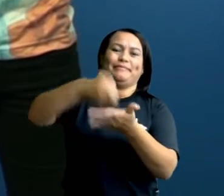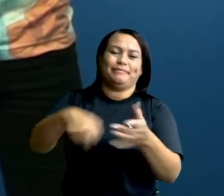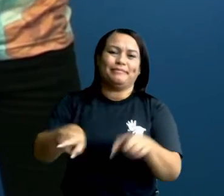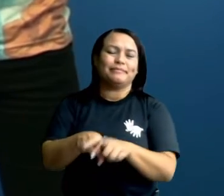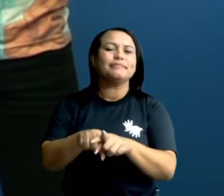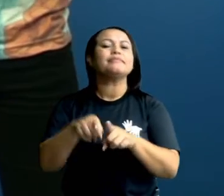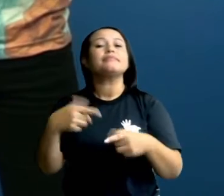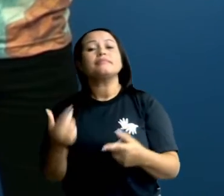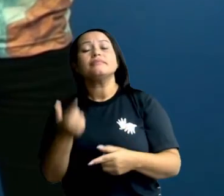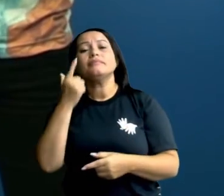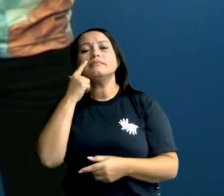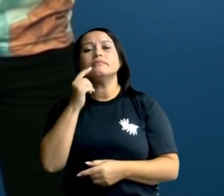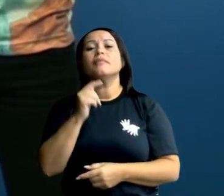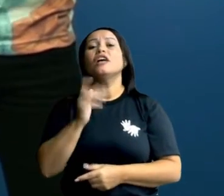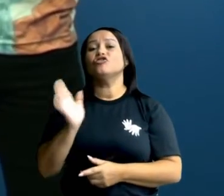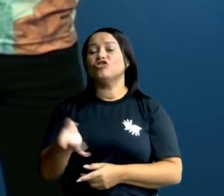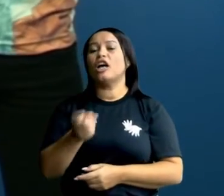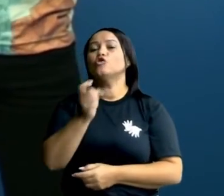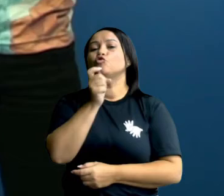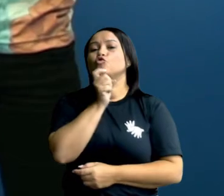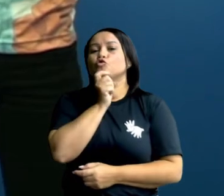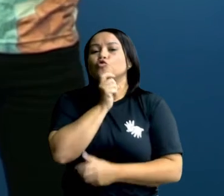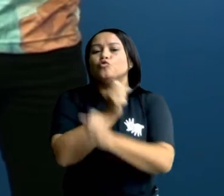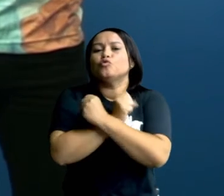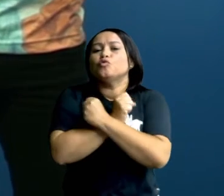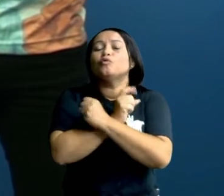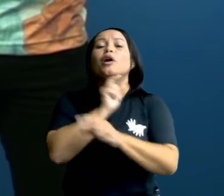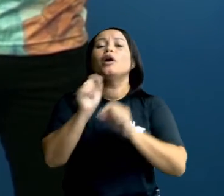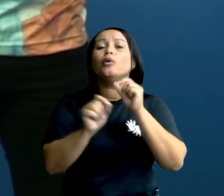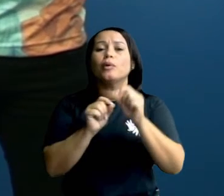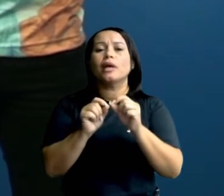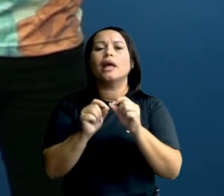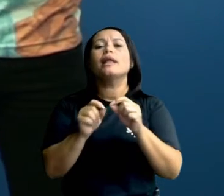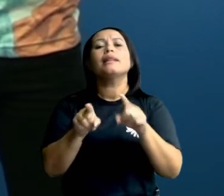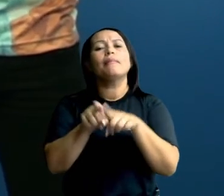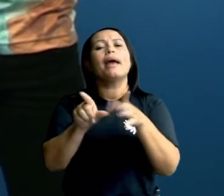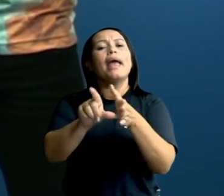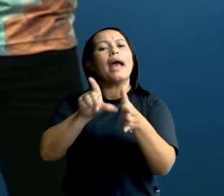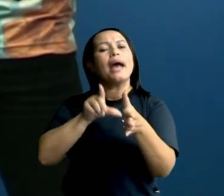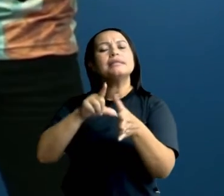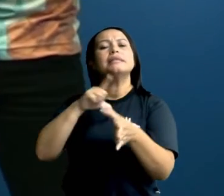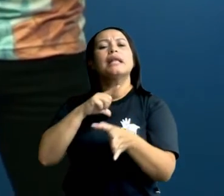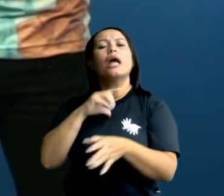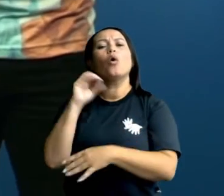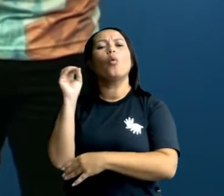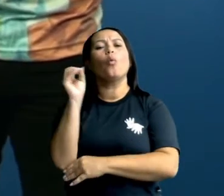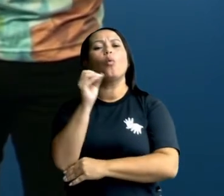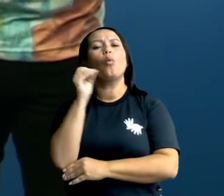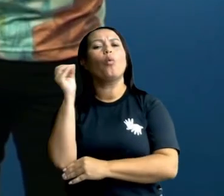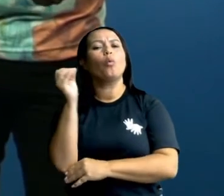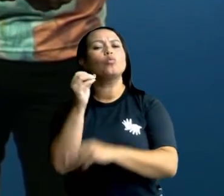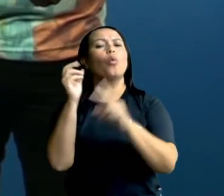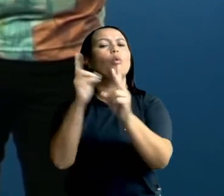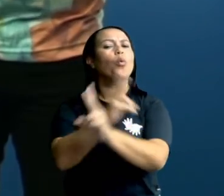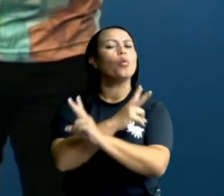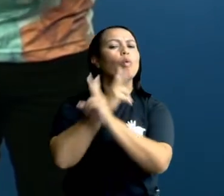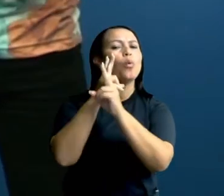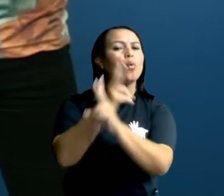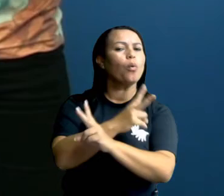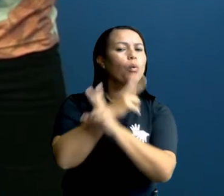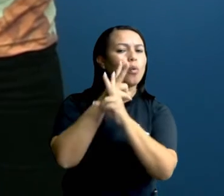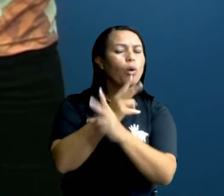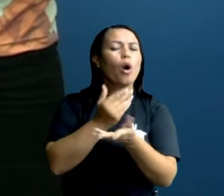mais fria. E o que vai anteceder o inverno é exatamente o outono, né? Então, o outono é uma estação que começa a